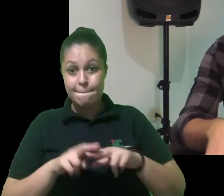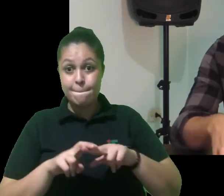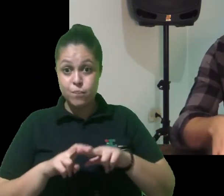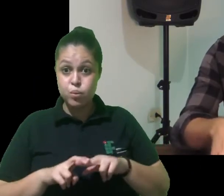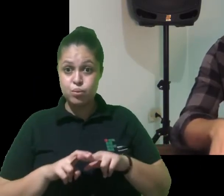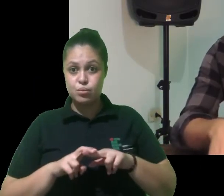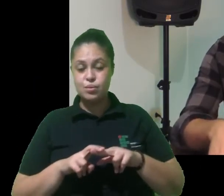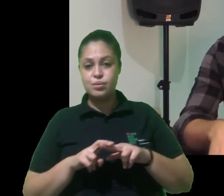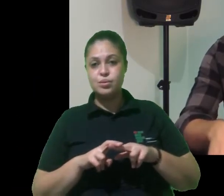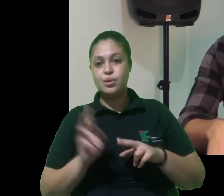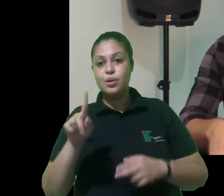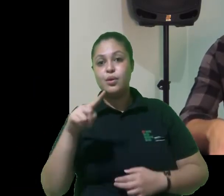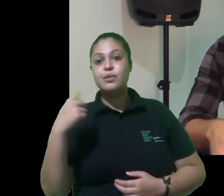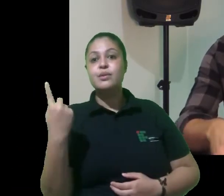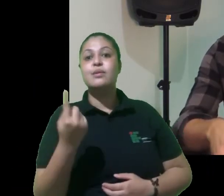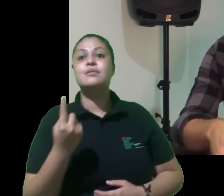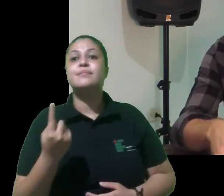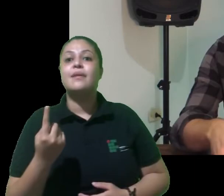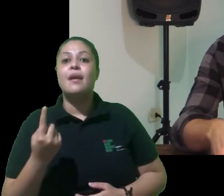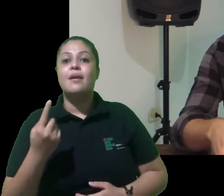esse. E por isso que